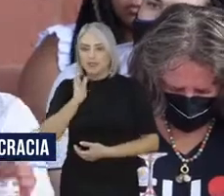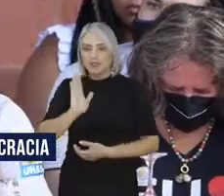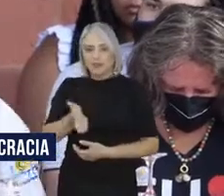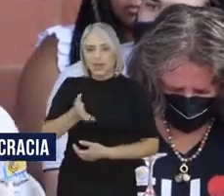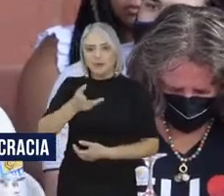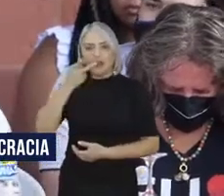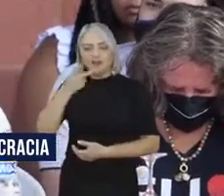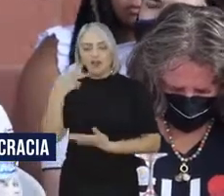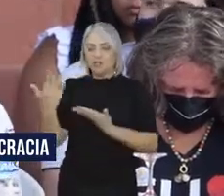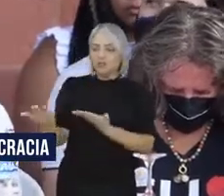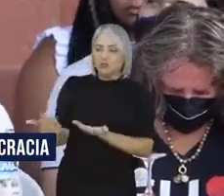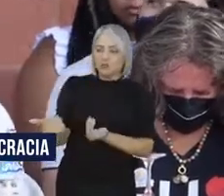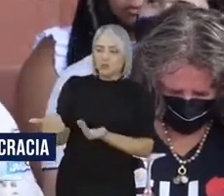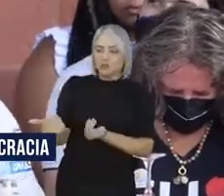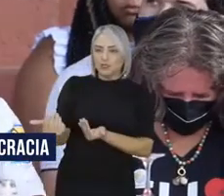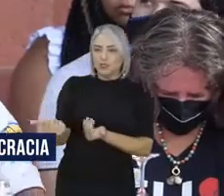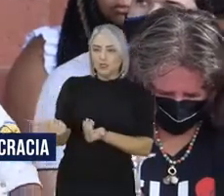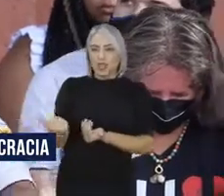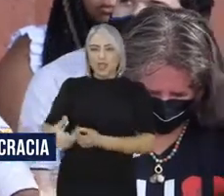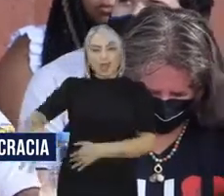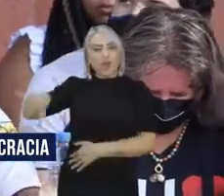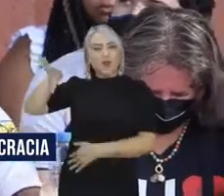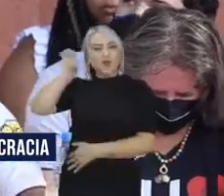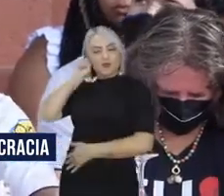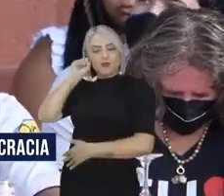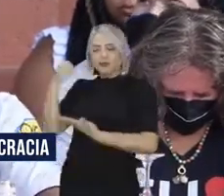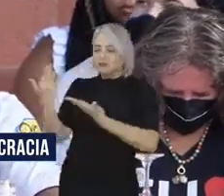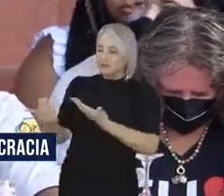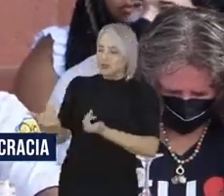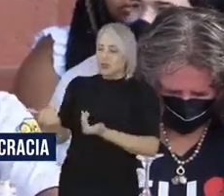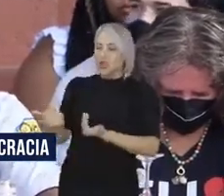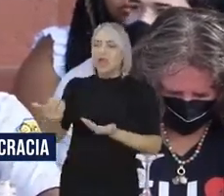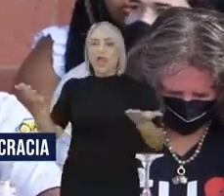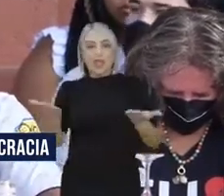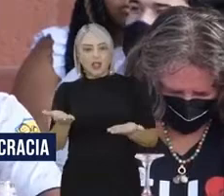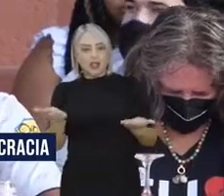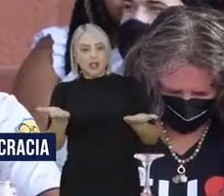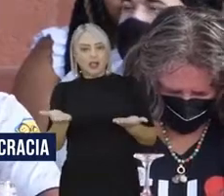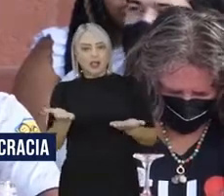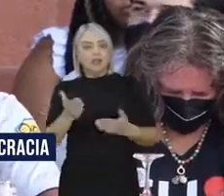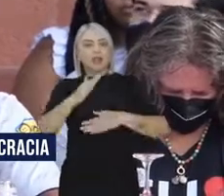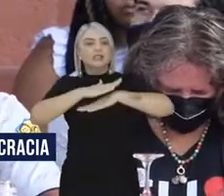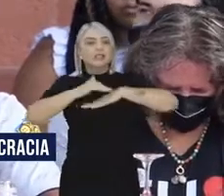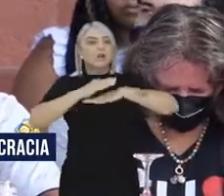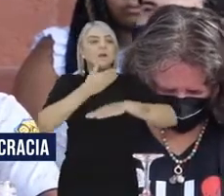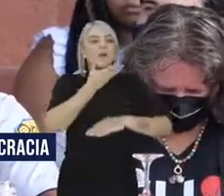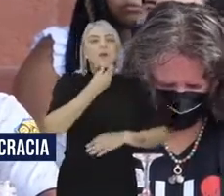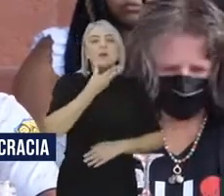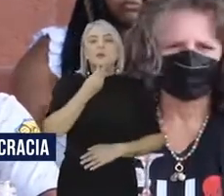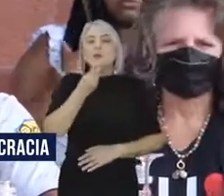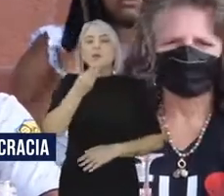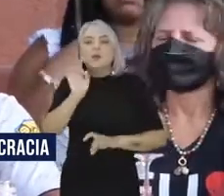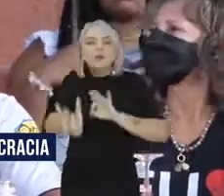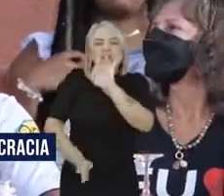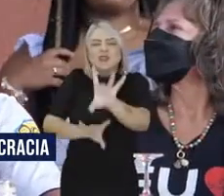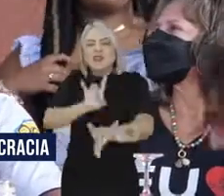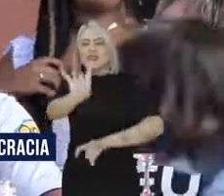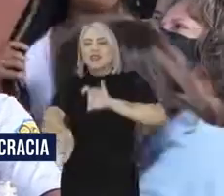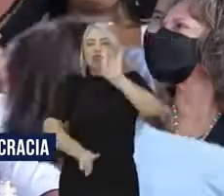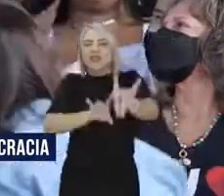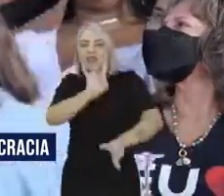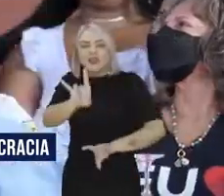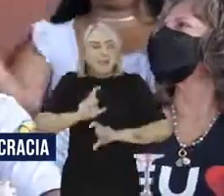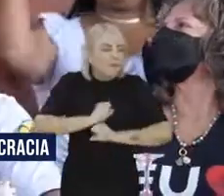juventude, já que é para escutar a juventude, agora eu quero chamar esse menino que é super especial... Super incrível,